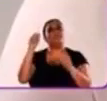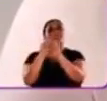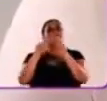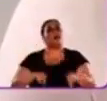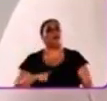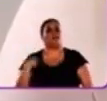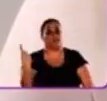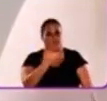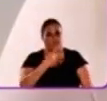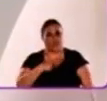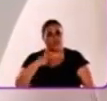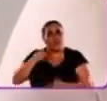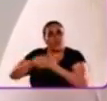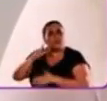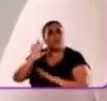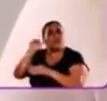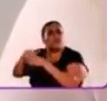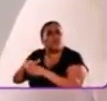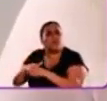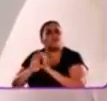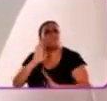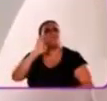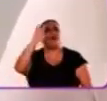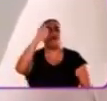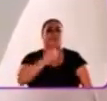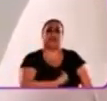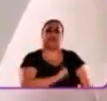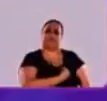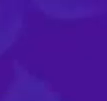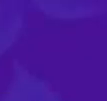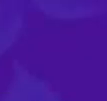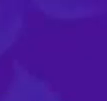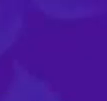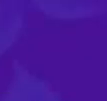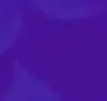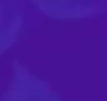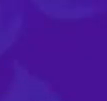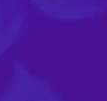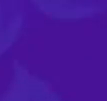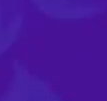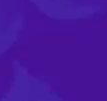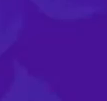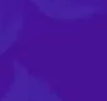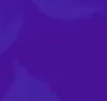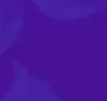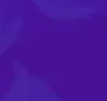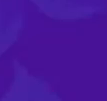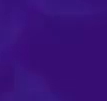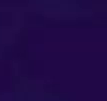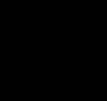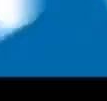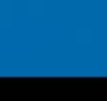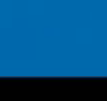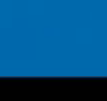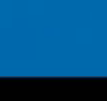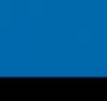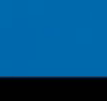paz. A nossa luta não é só pelo voto, é pela vida. Jandira, 65, coligação Rio em